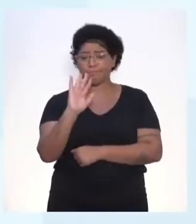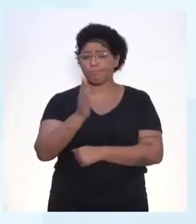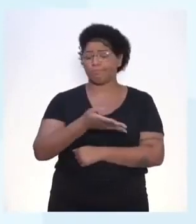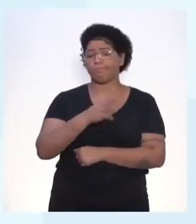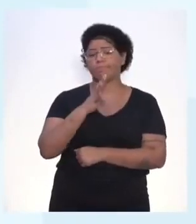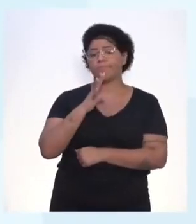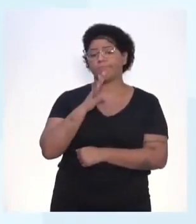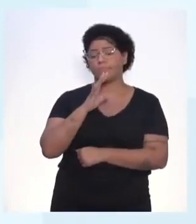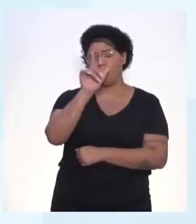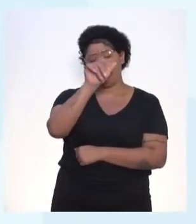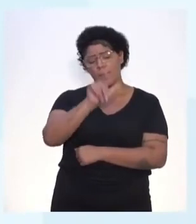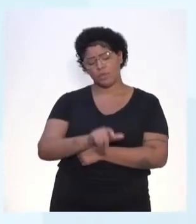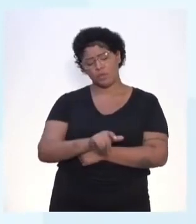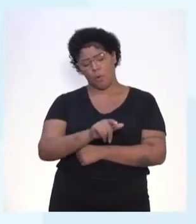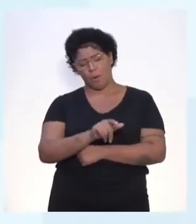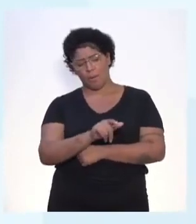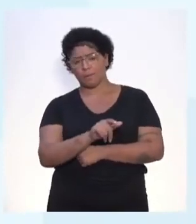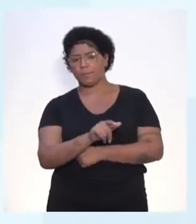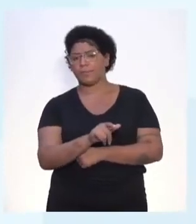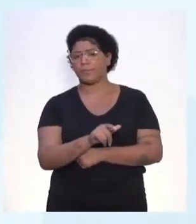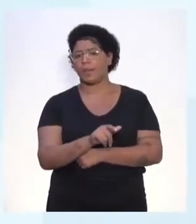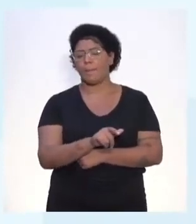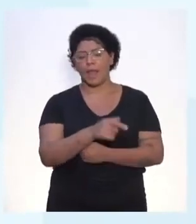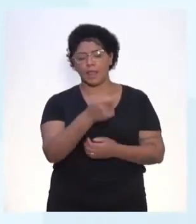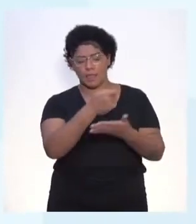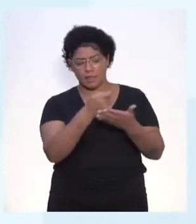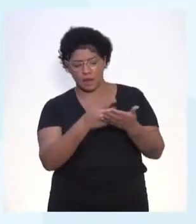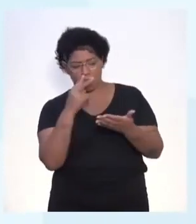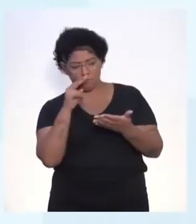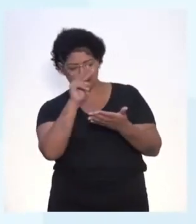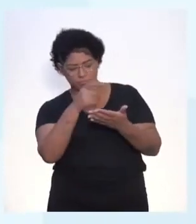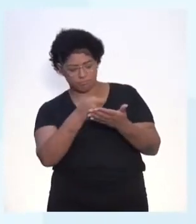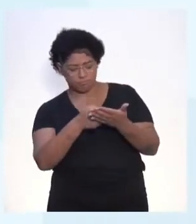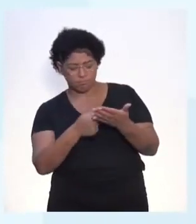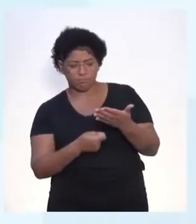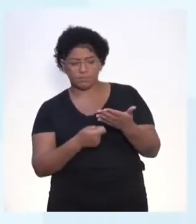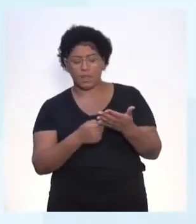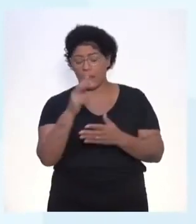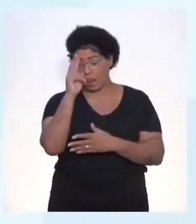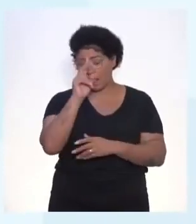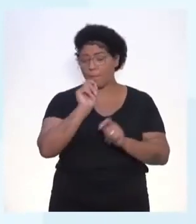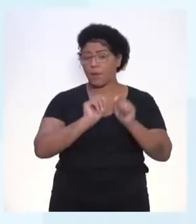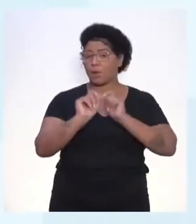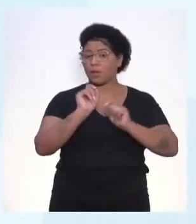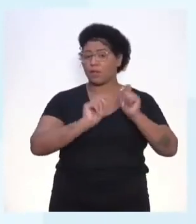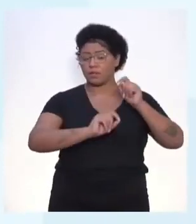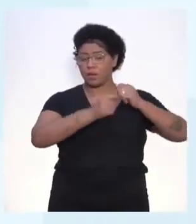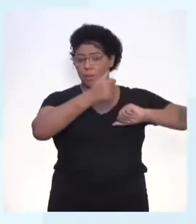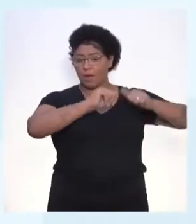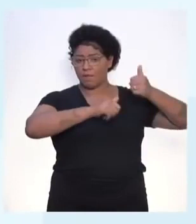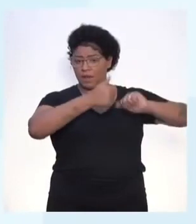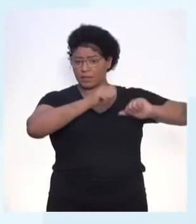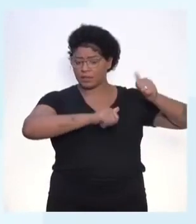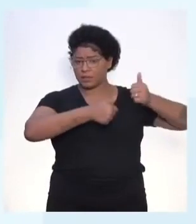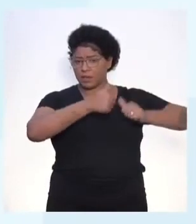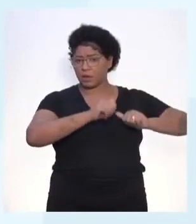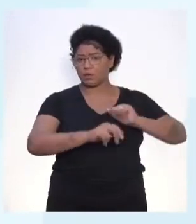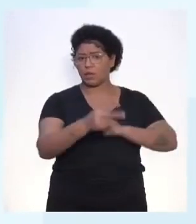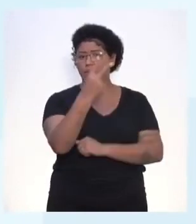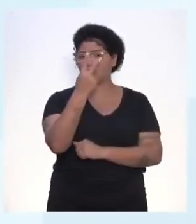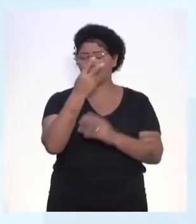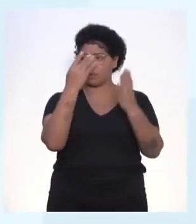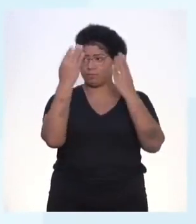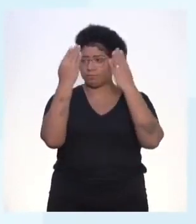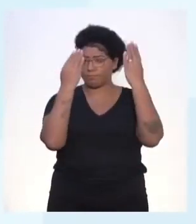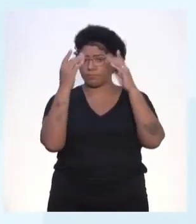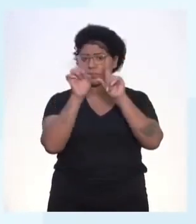descrever pessoas? Lembrando que, ao descrever pessoas, a gente está fazendo análise das duas questões, aí,